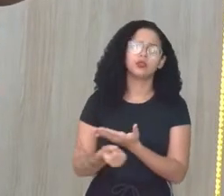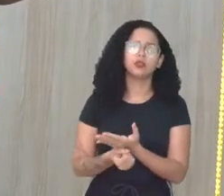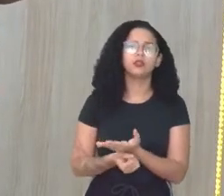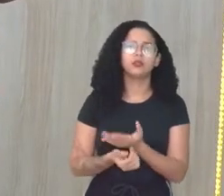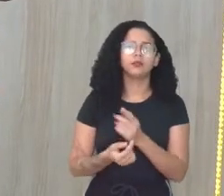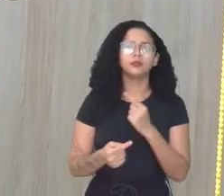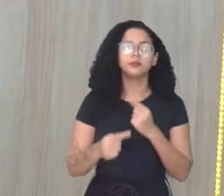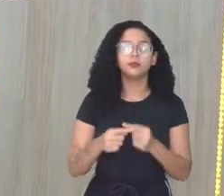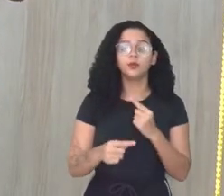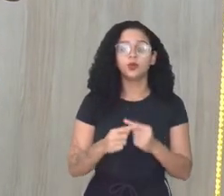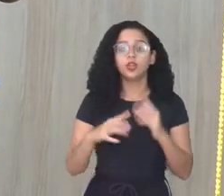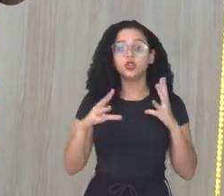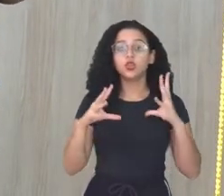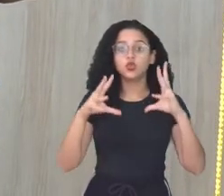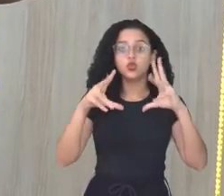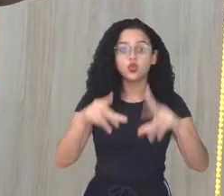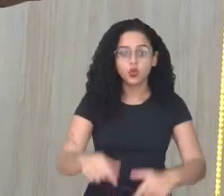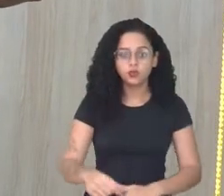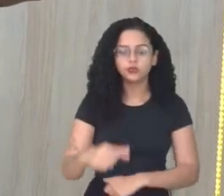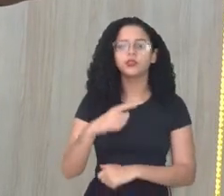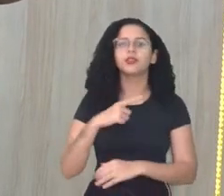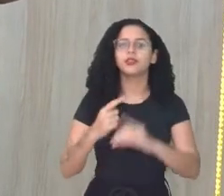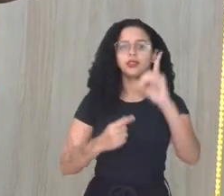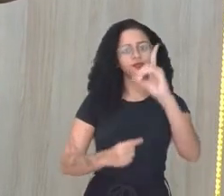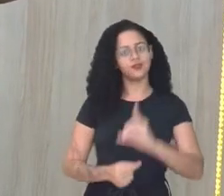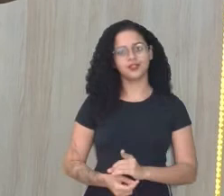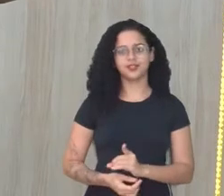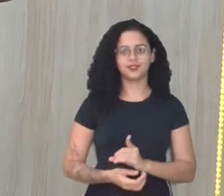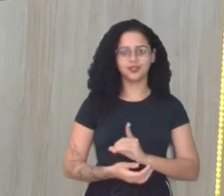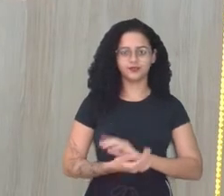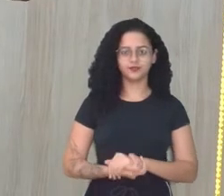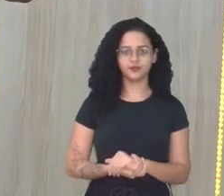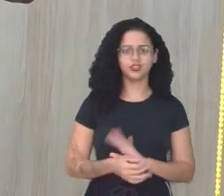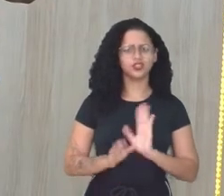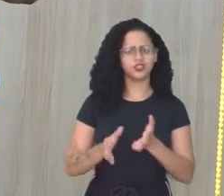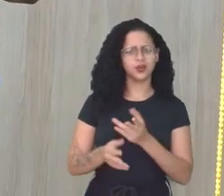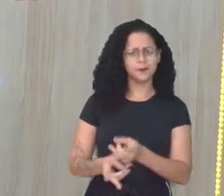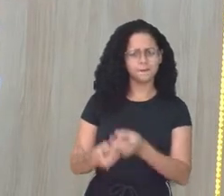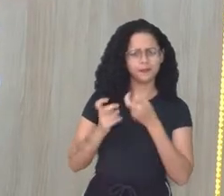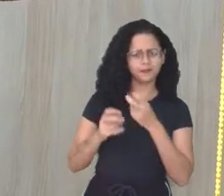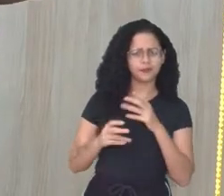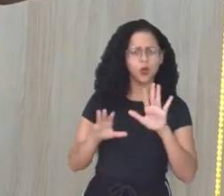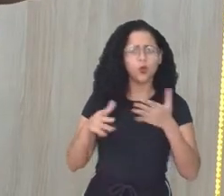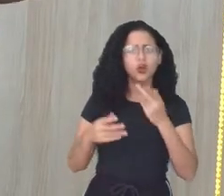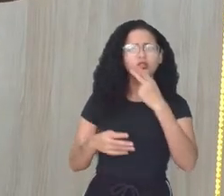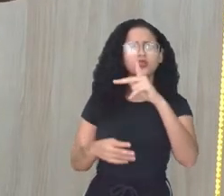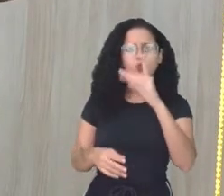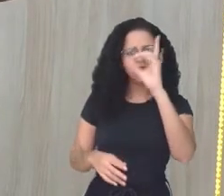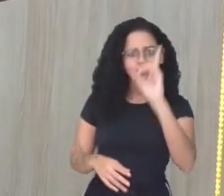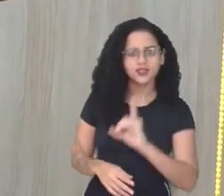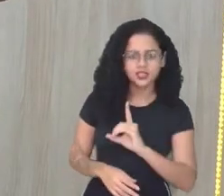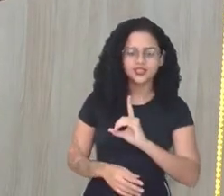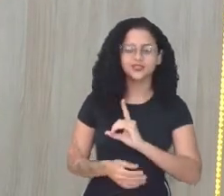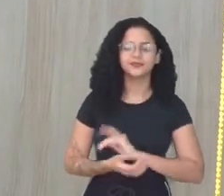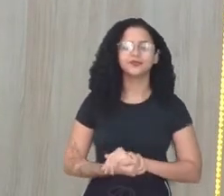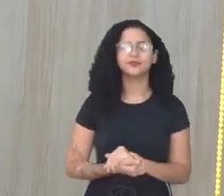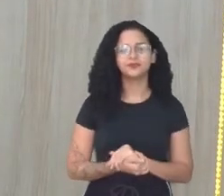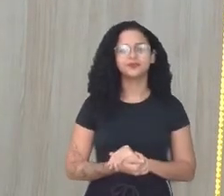porque todo mundo tem deficiência, pessoal. Já perceberam qual é a sua deficiência?